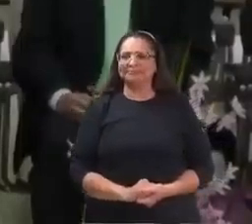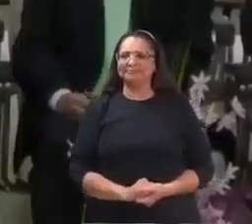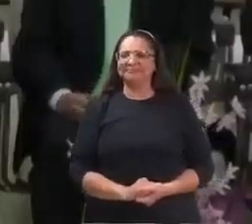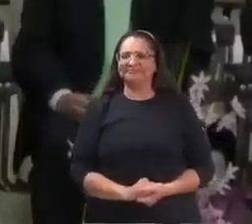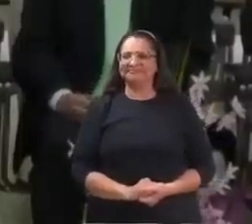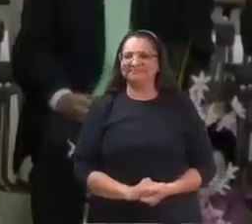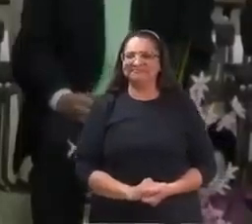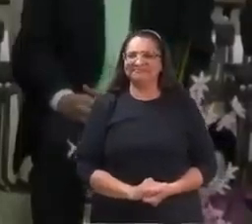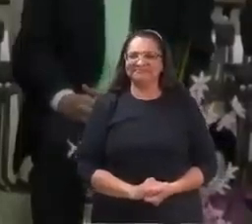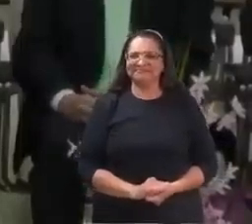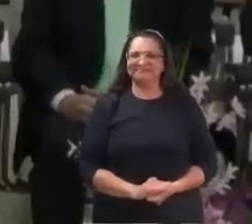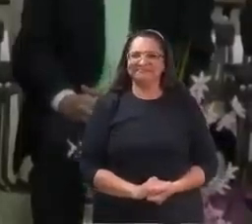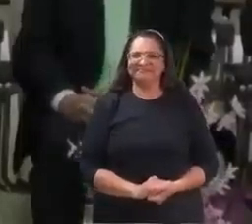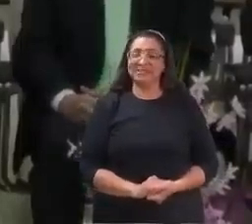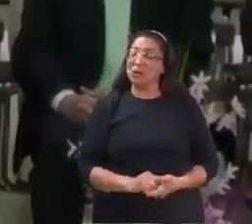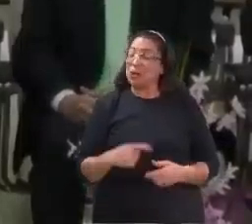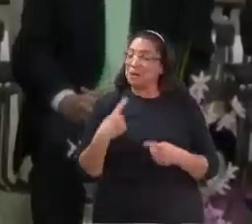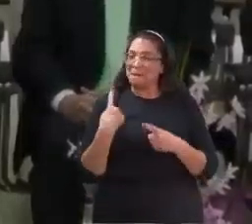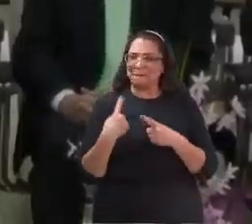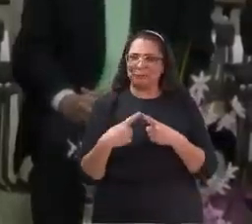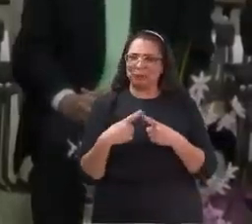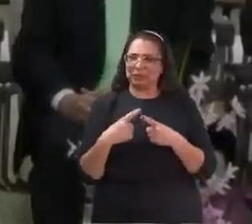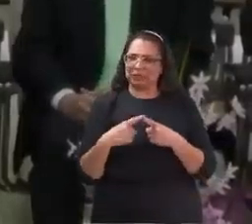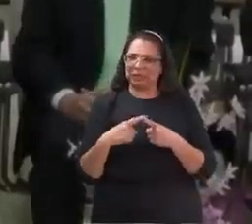O projeto sobrevive